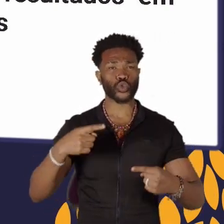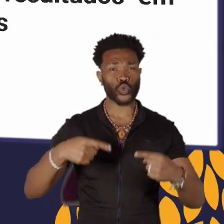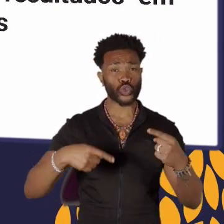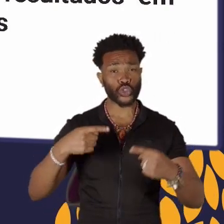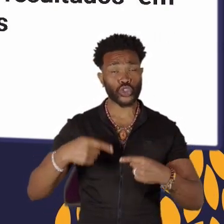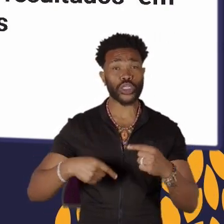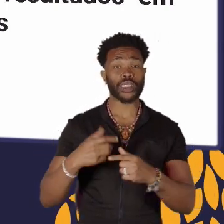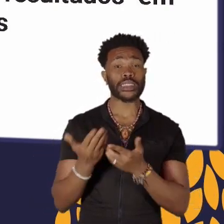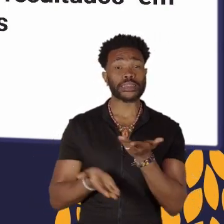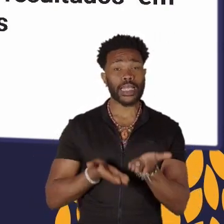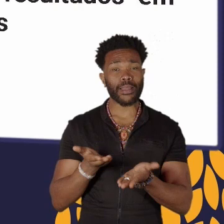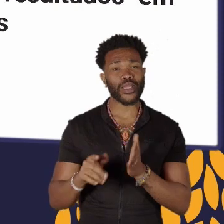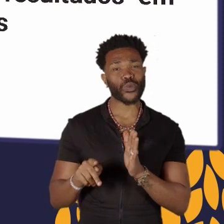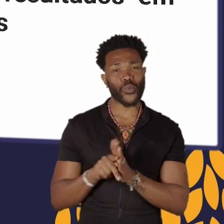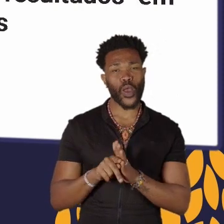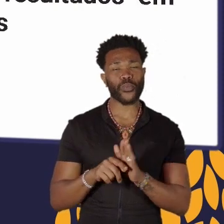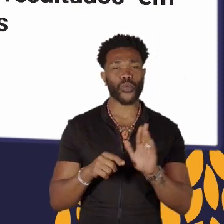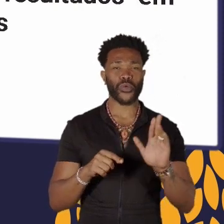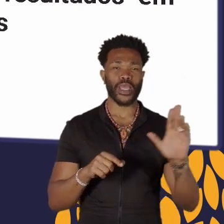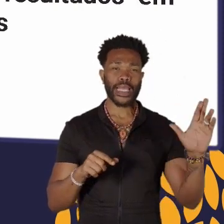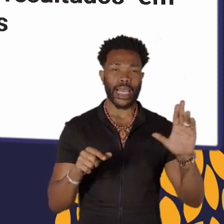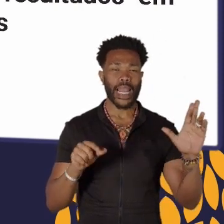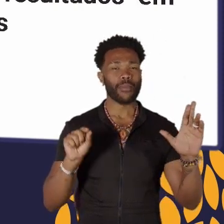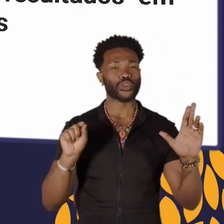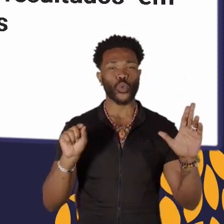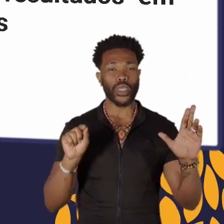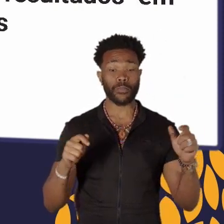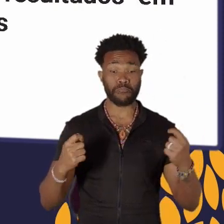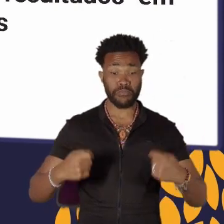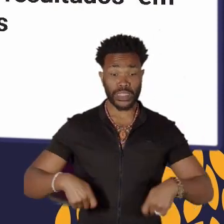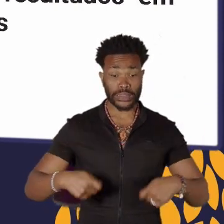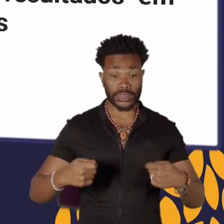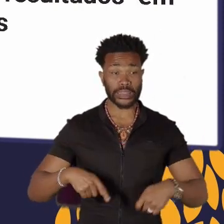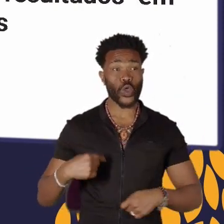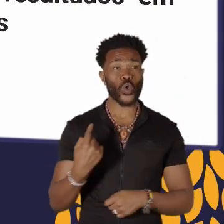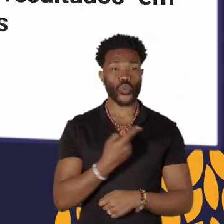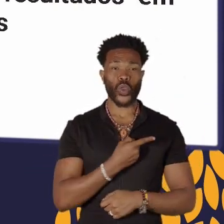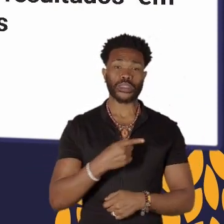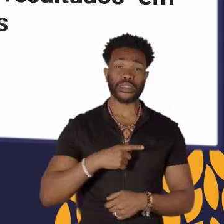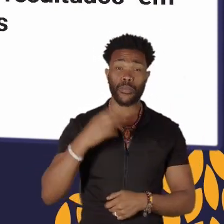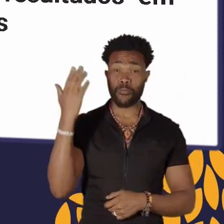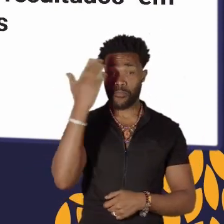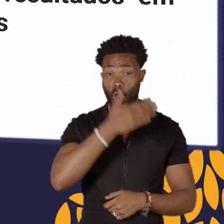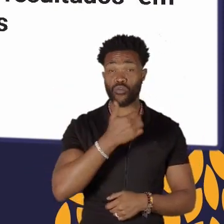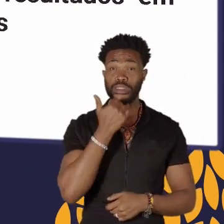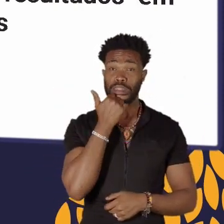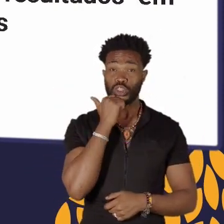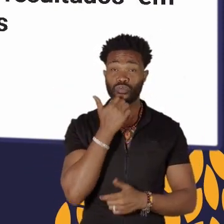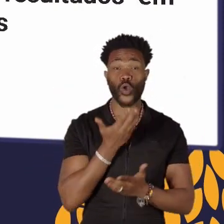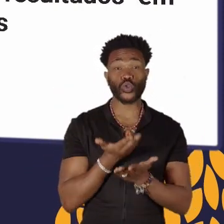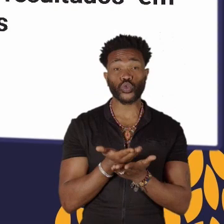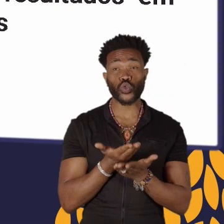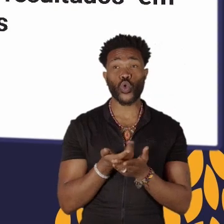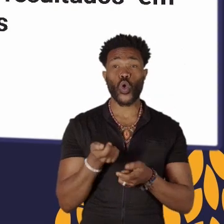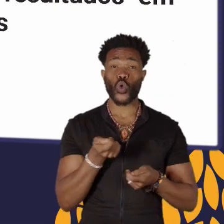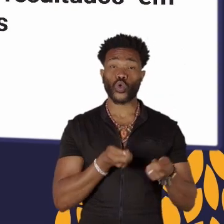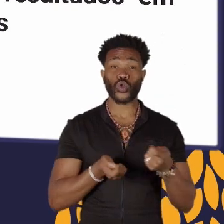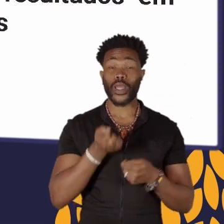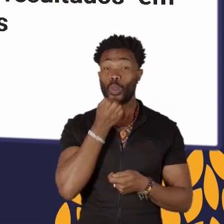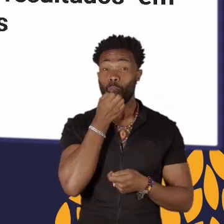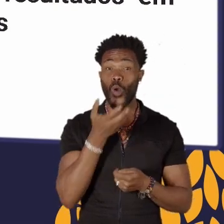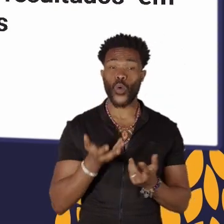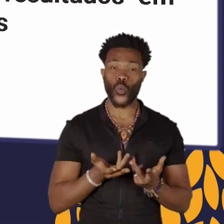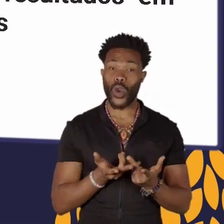potenciais terapêuticos da cannabis é justamente a necessidade da gente ter evidência científica, estudos controlados de boa qualidade, que a gente